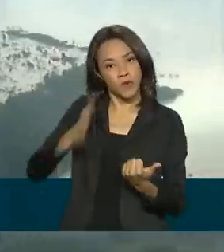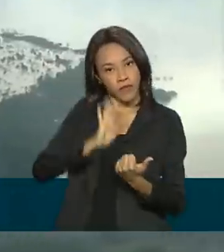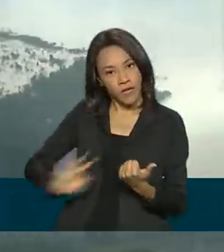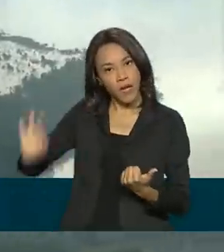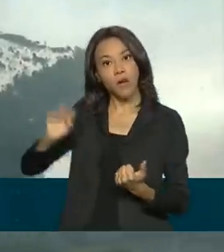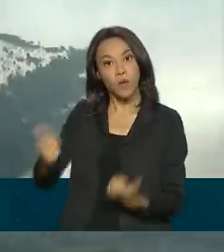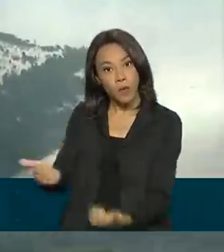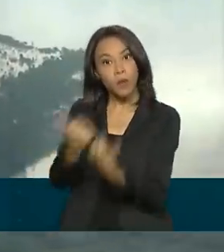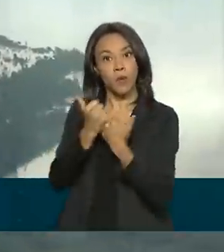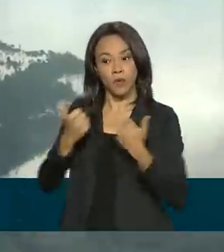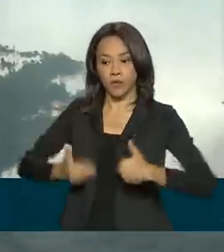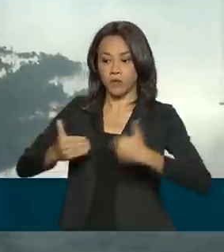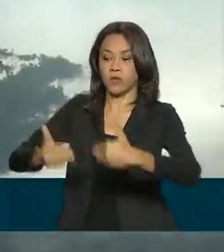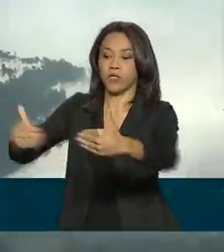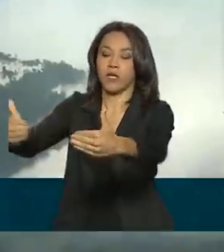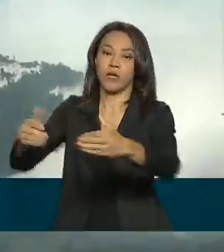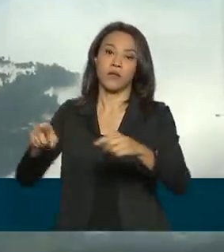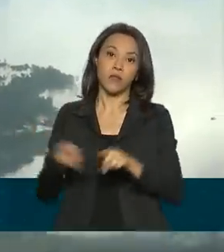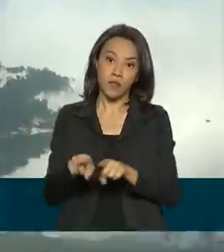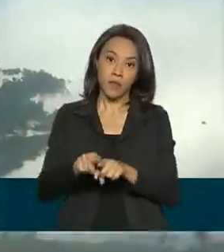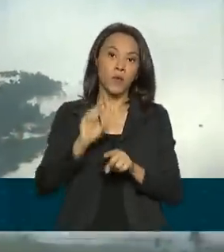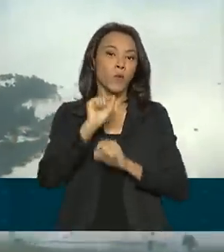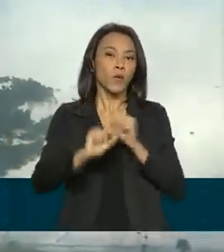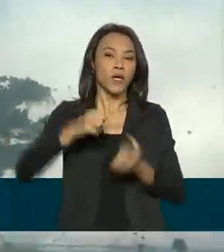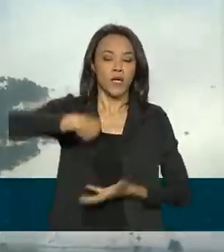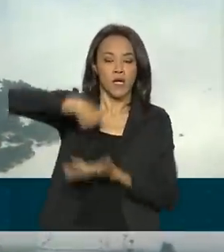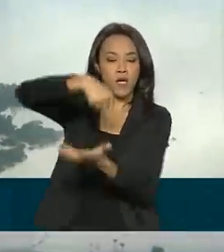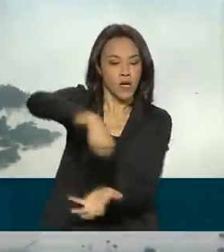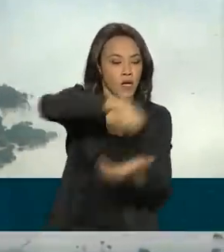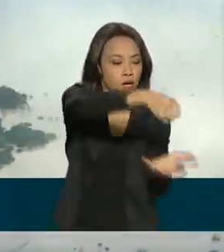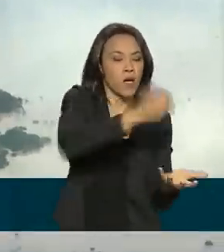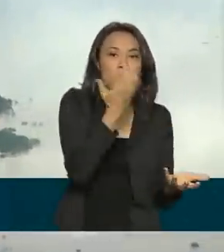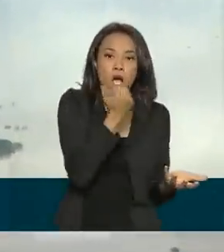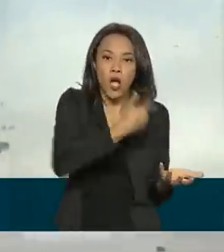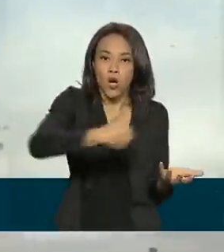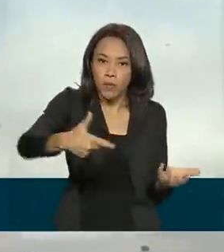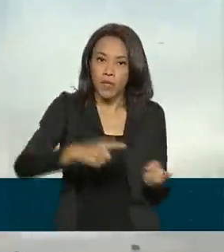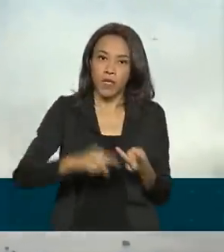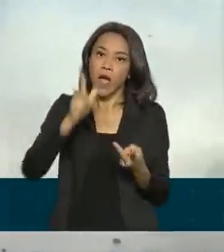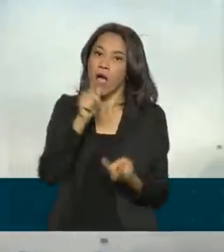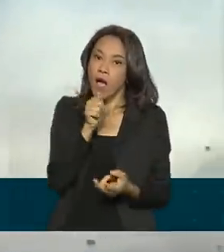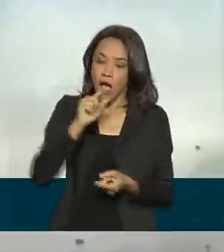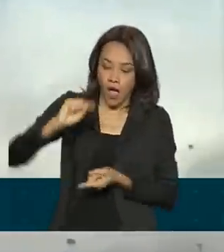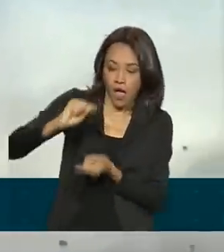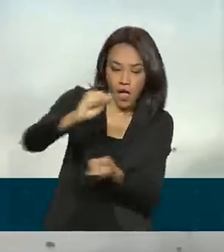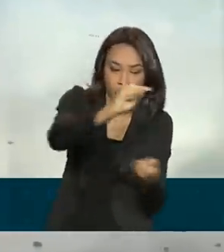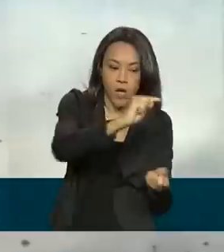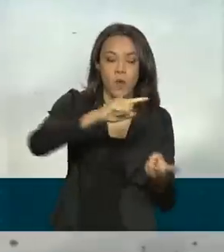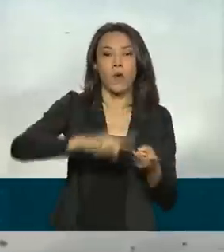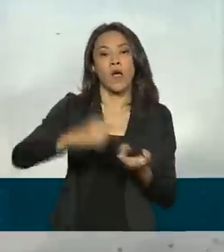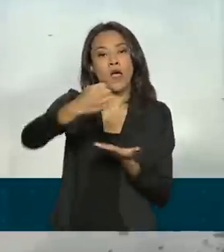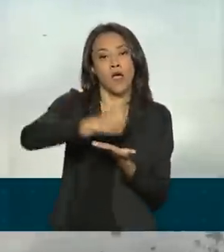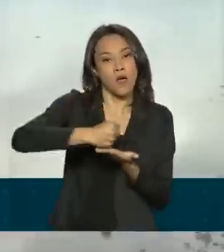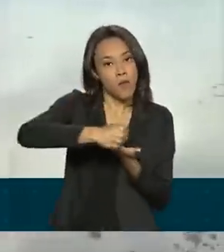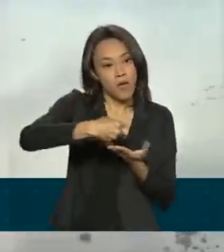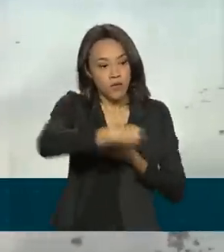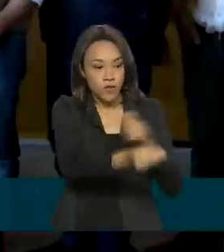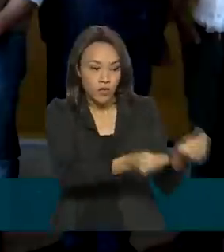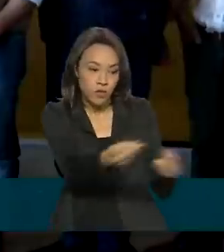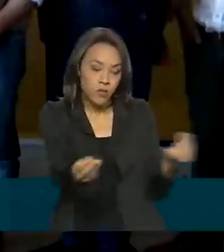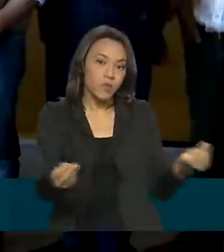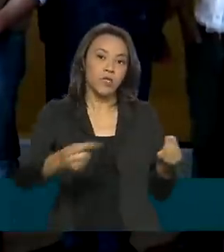de ministérios, entre elas a distribuição de cestas básicas, água potável e medicamentos às vítimas das